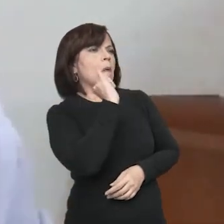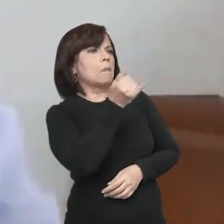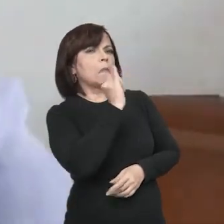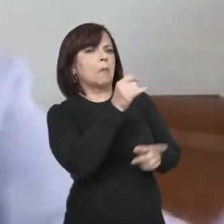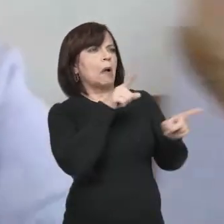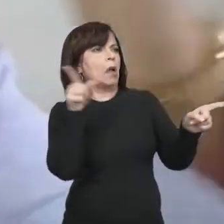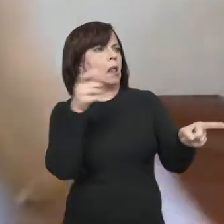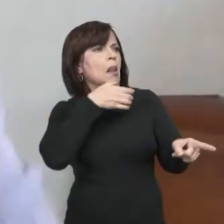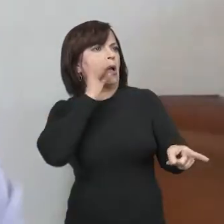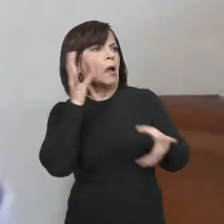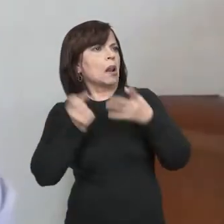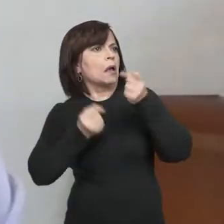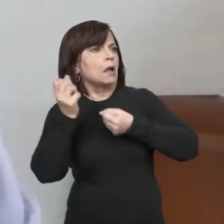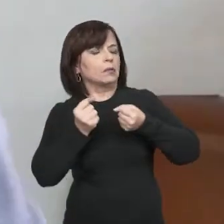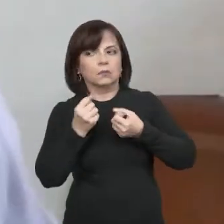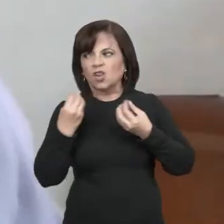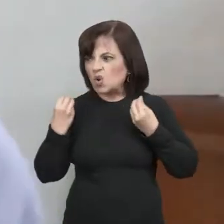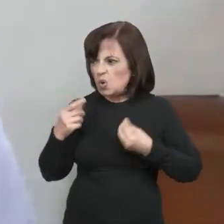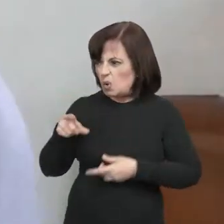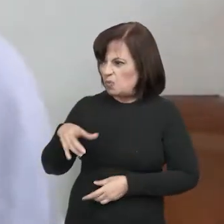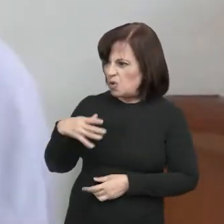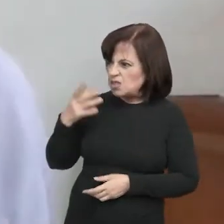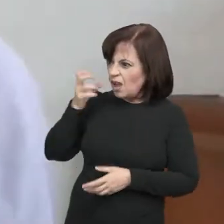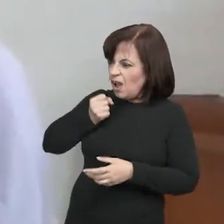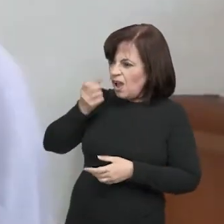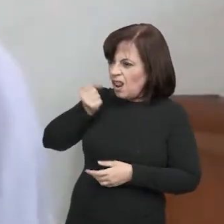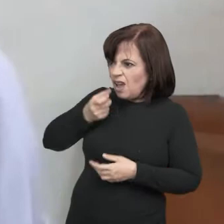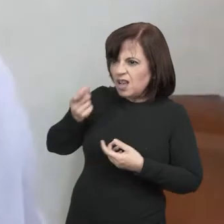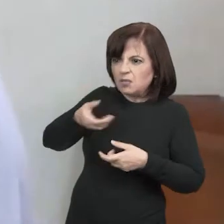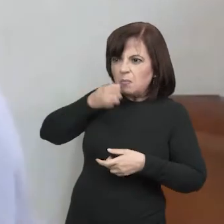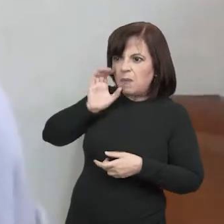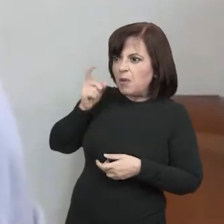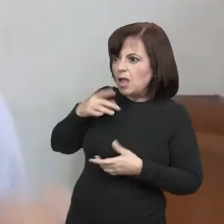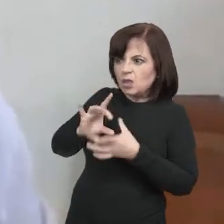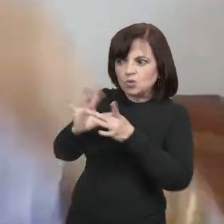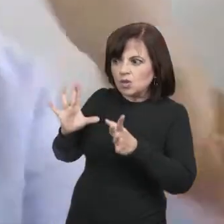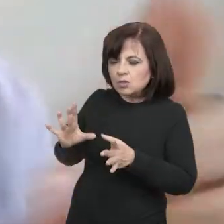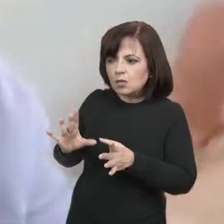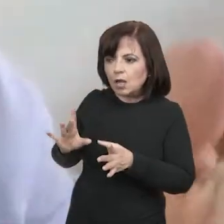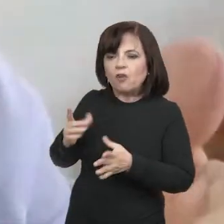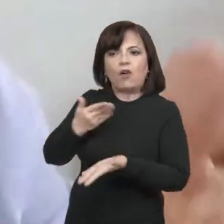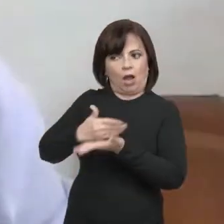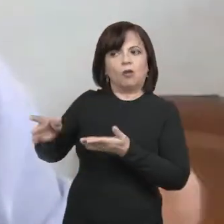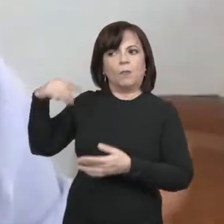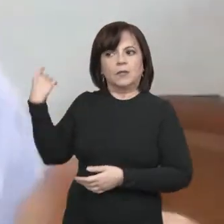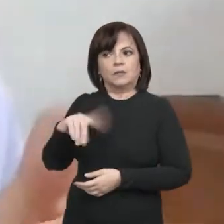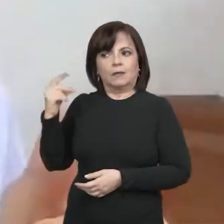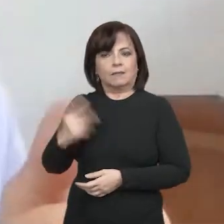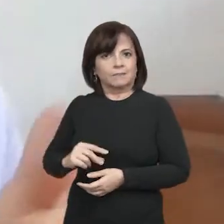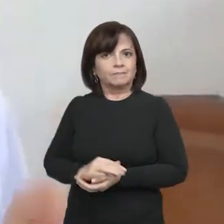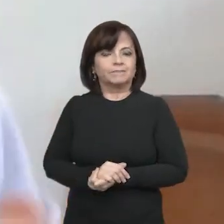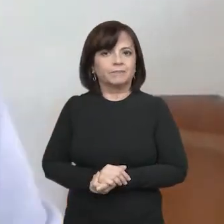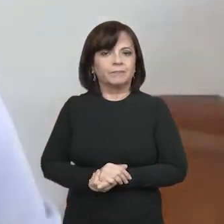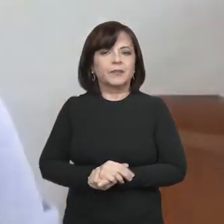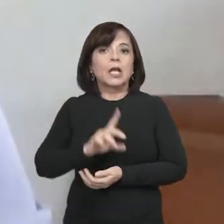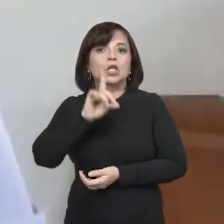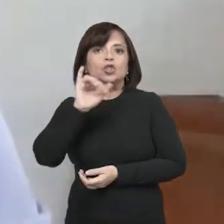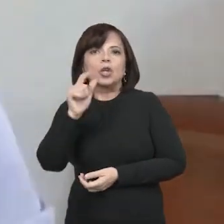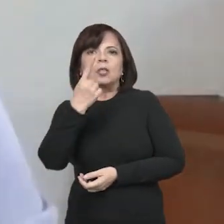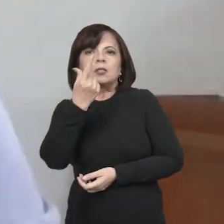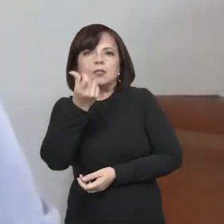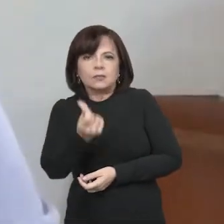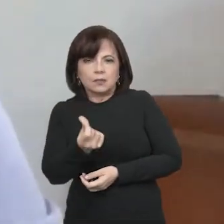e Brenda, que chegaram em casa e falaram, como assim você bebeu um leite sem autorização? Então, você vai começar a apanhar. Elas narram